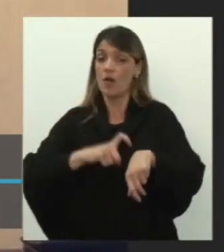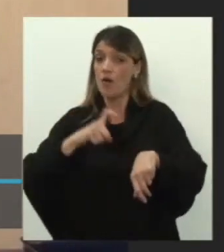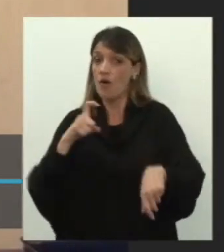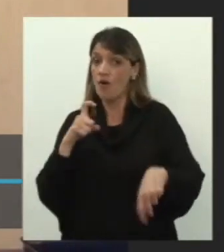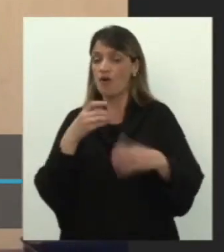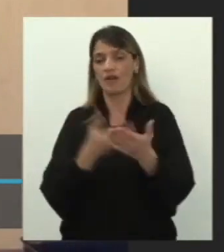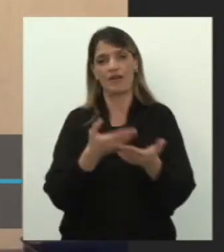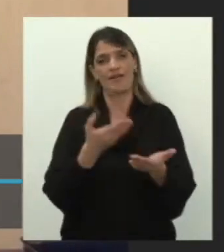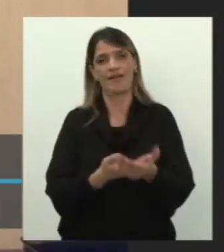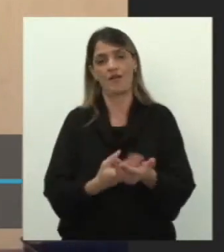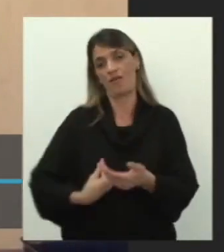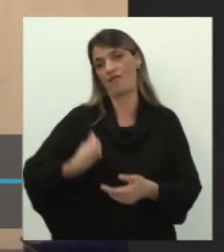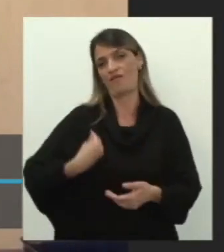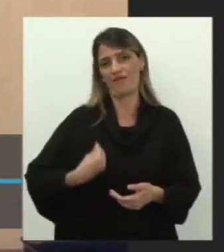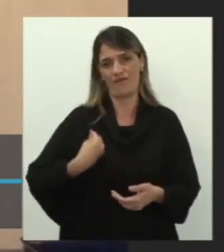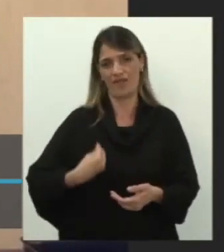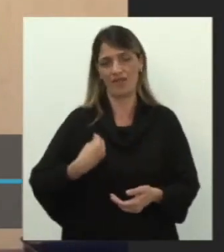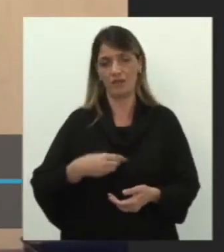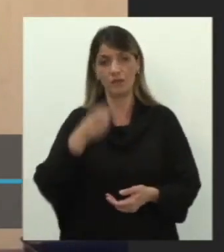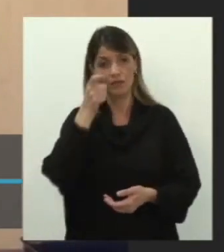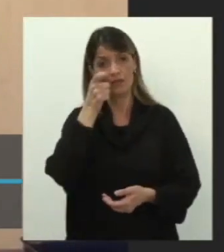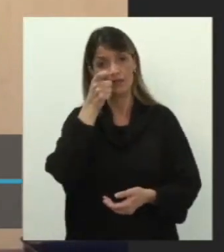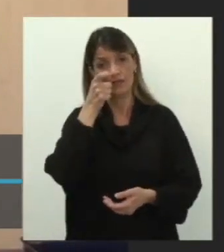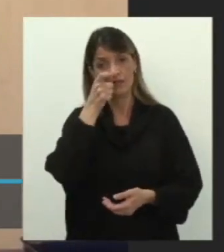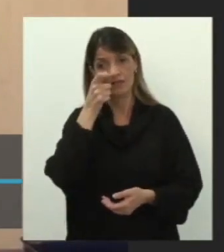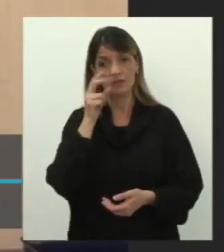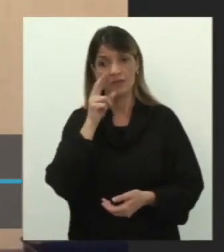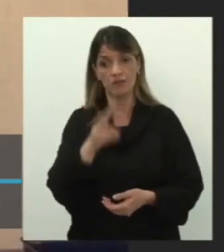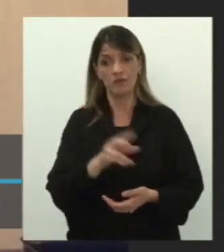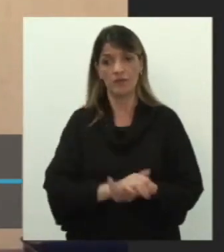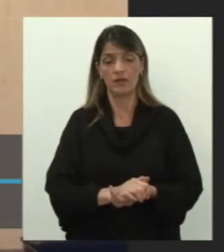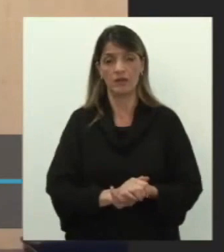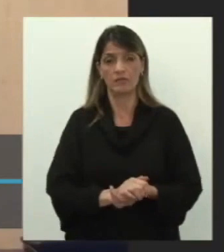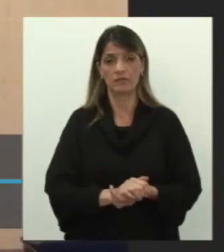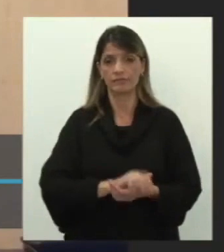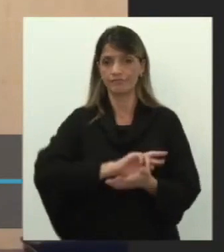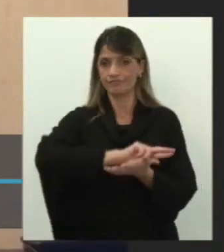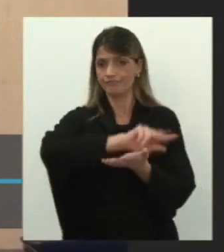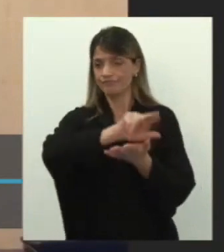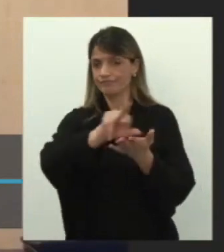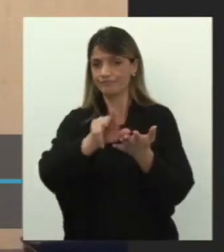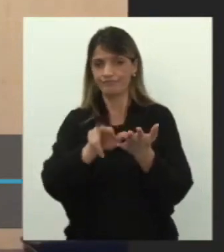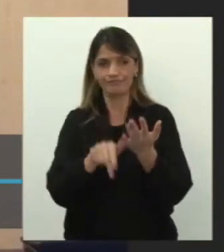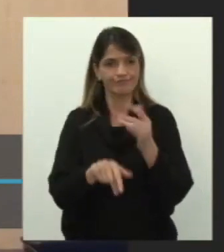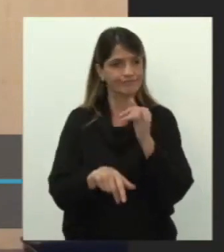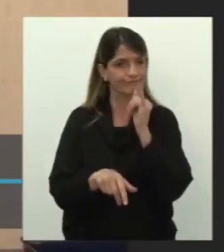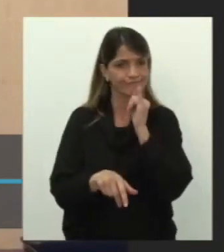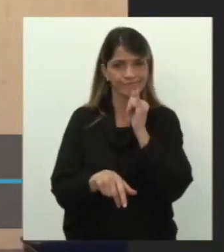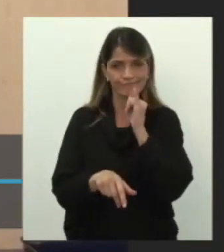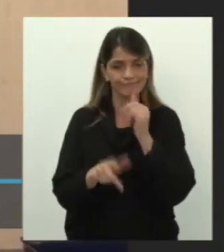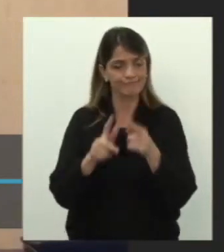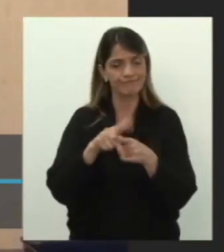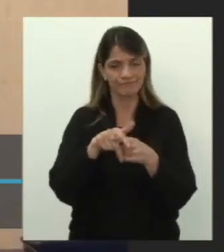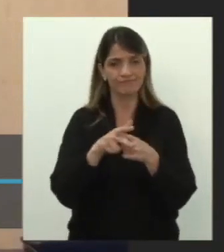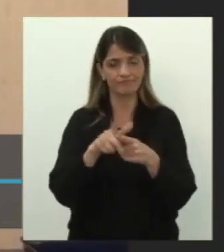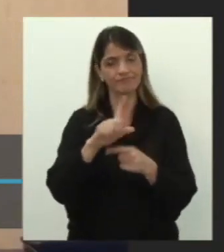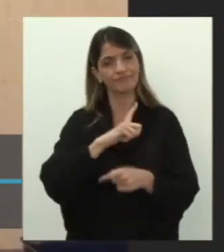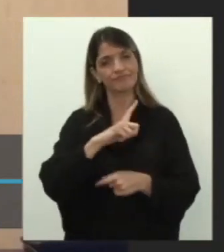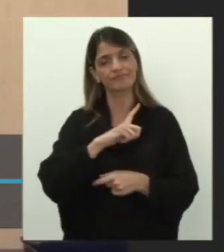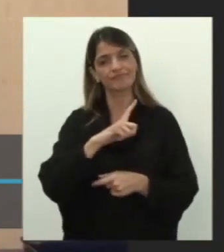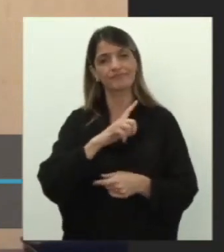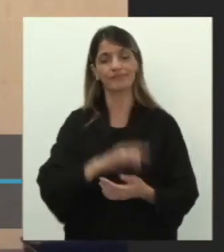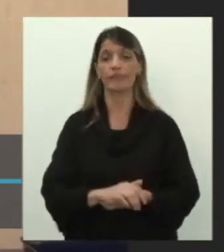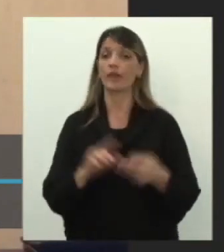é bem interessante, né, a gente ver essas definições e verem vários exemplos de ferramentas, né? E